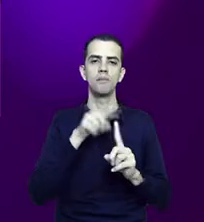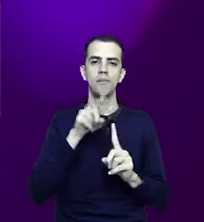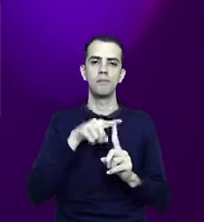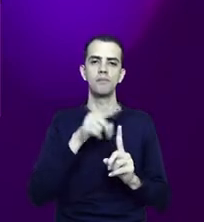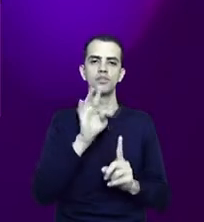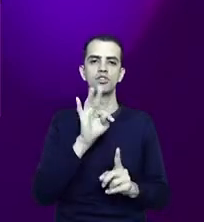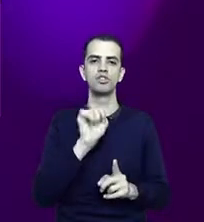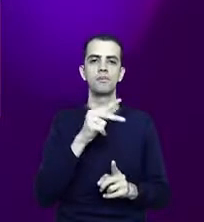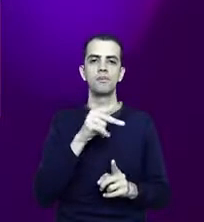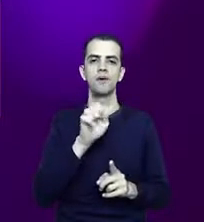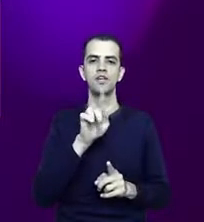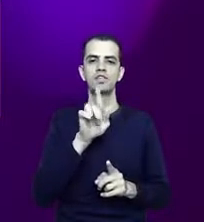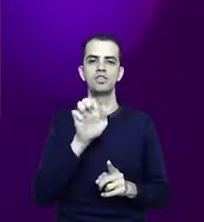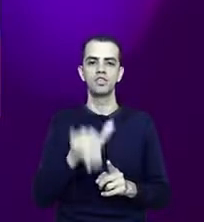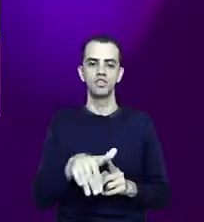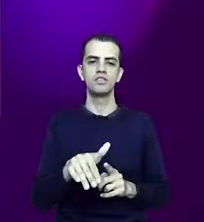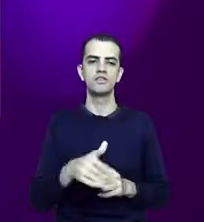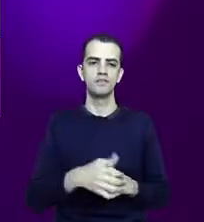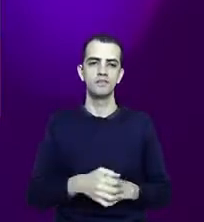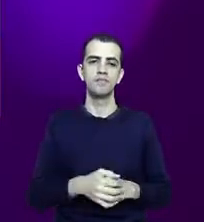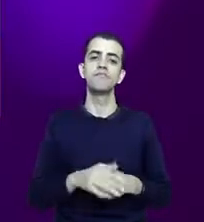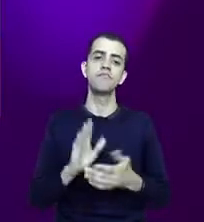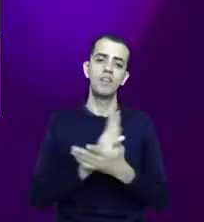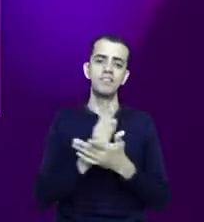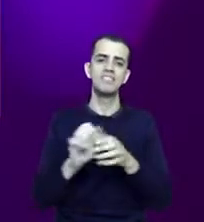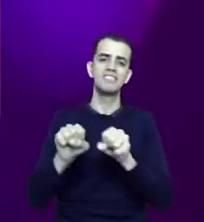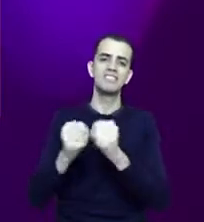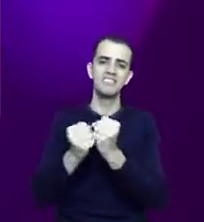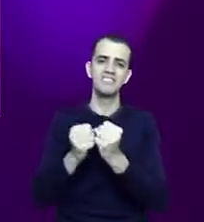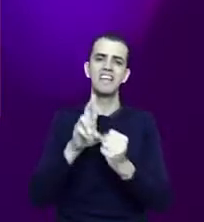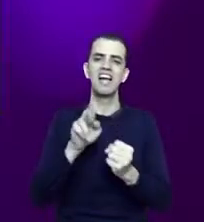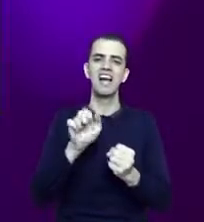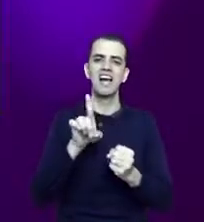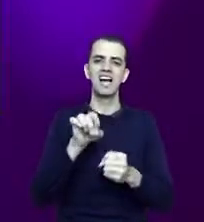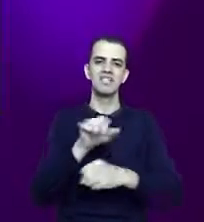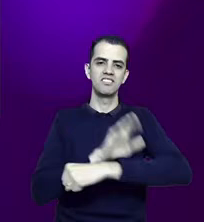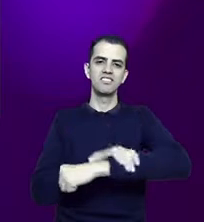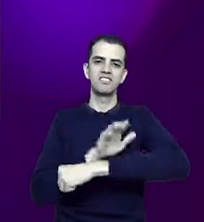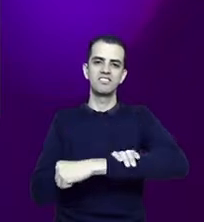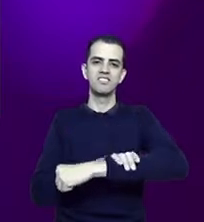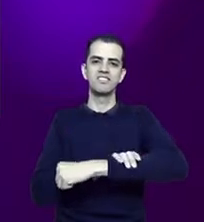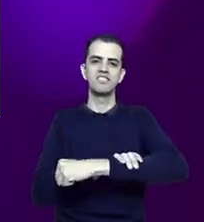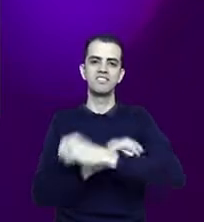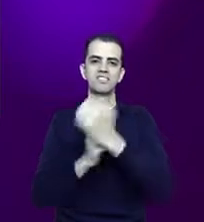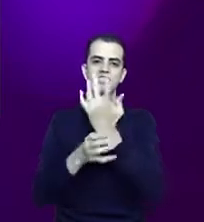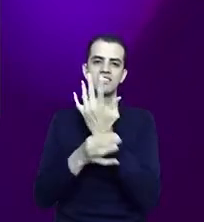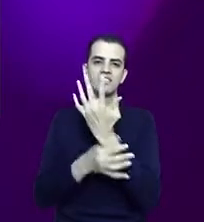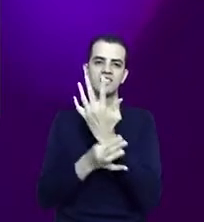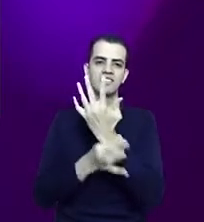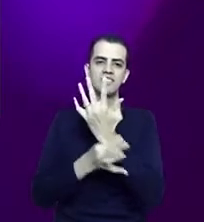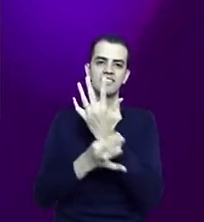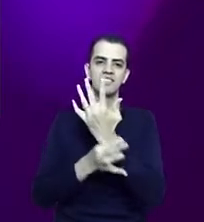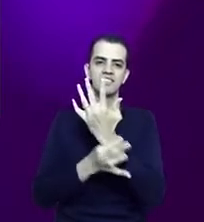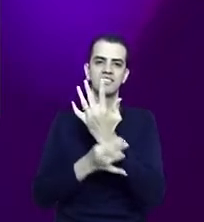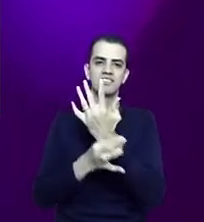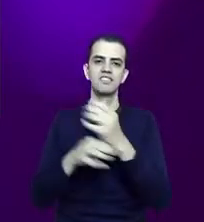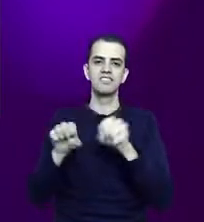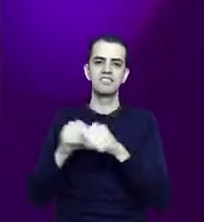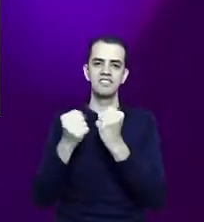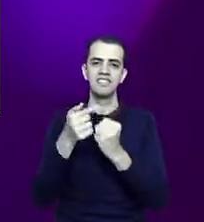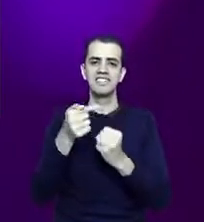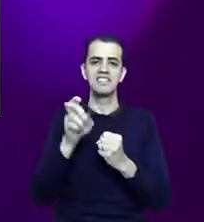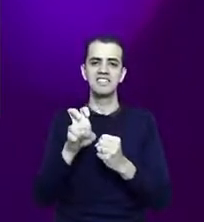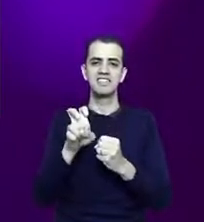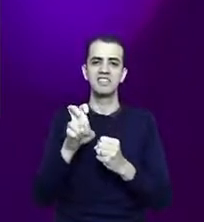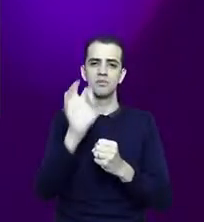as fraturas da extremidade distal do rádio são fraturas extremamente frequentes, talvez as mais frequentes do